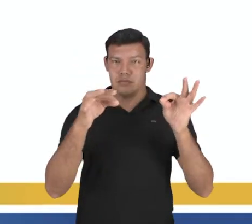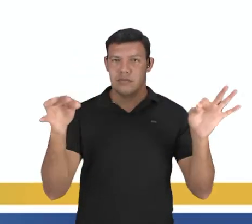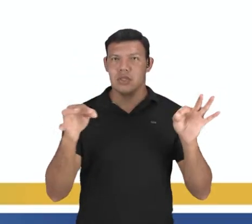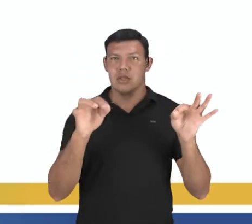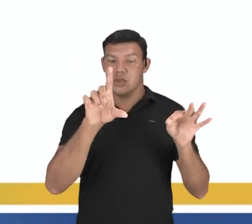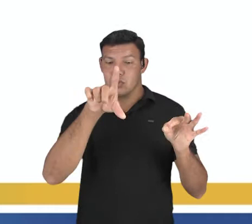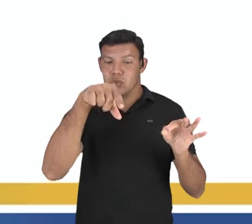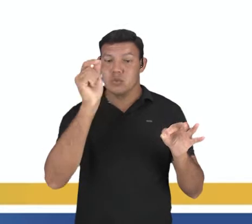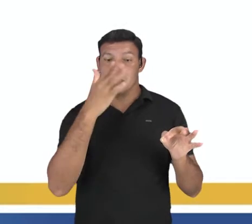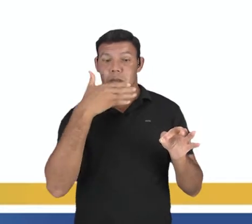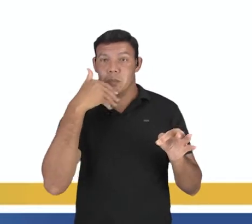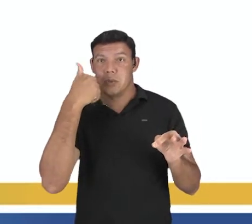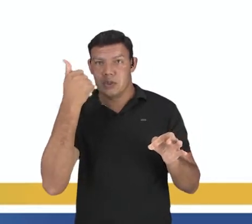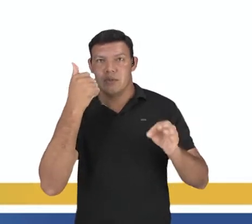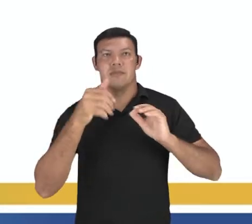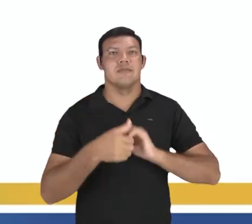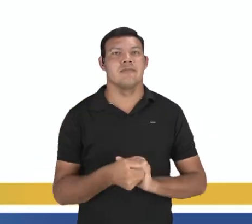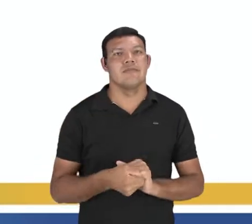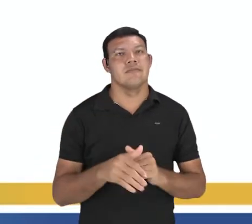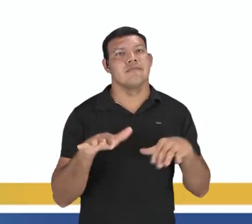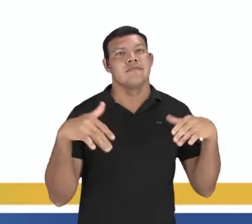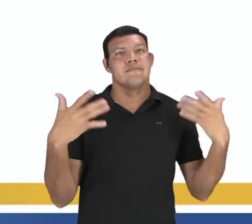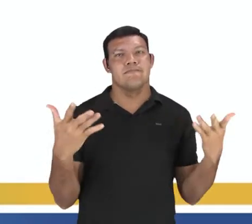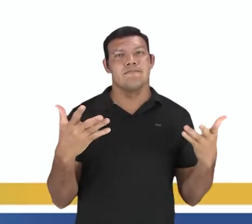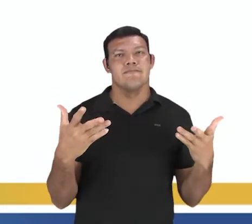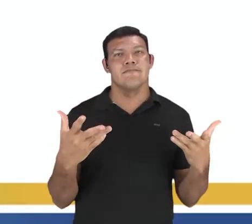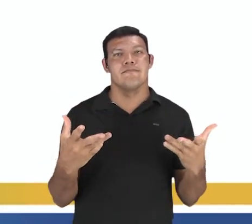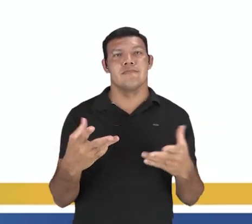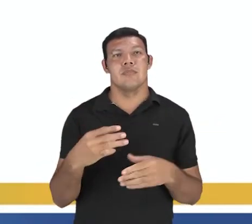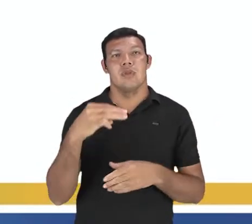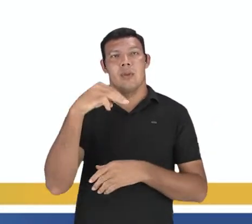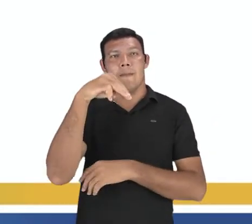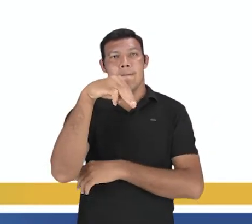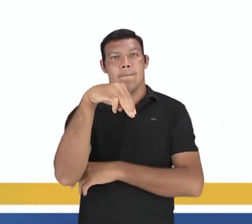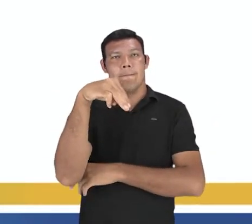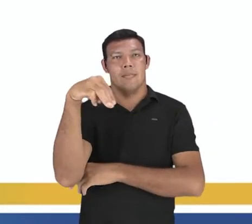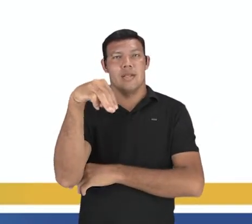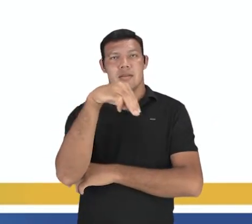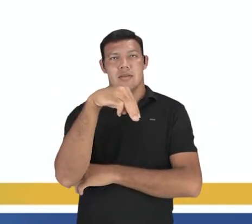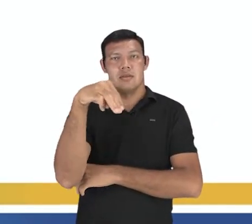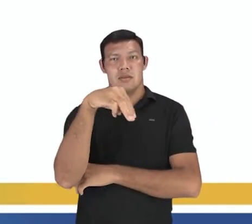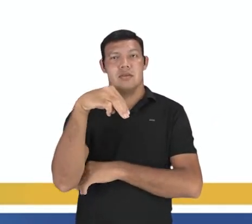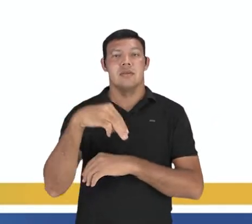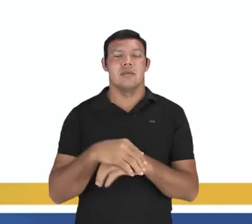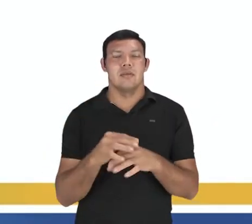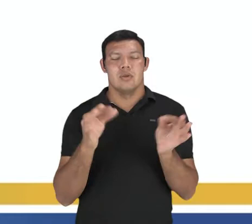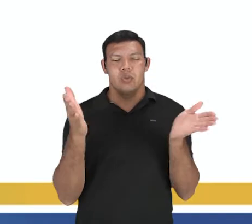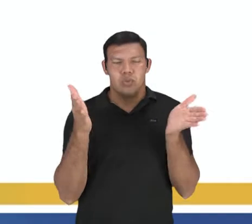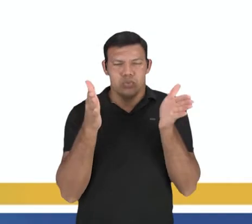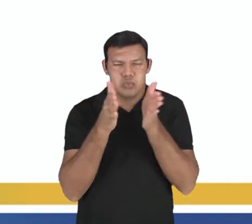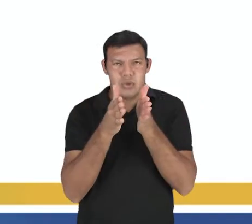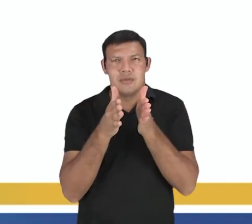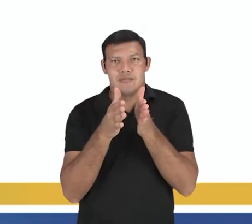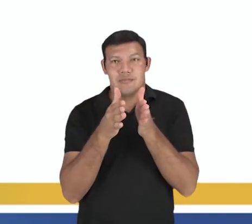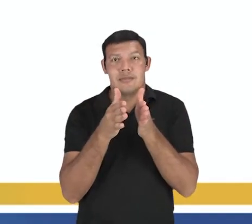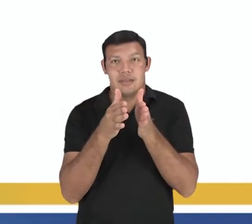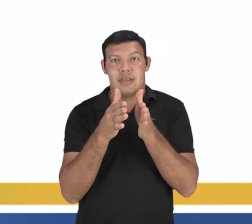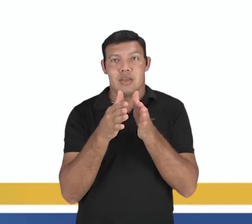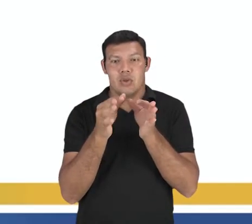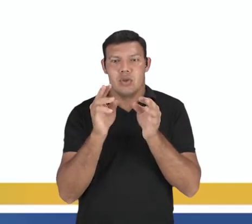adequada o milímetros por exemplo é utilizado para medir pequenas comprimento e o quilômetros para medir grandes